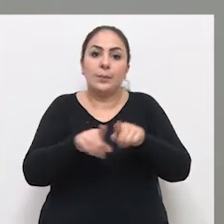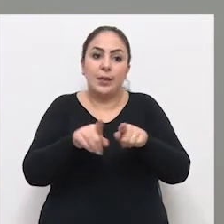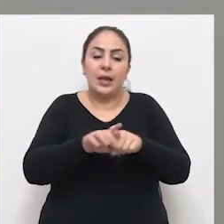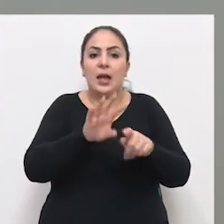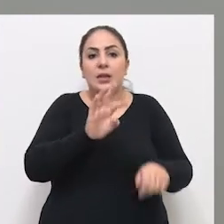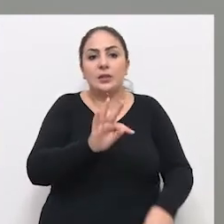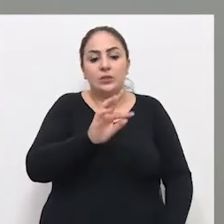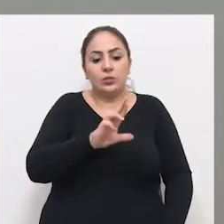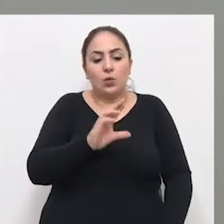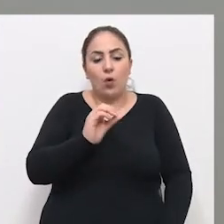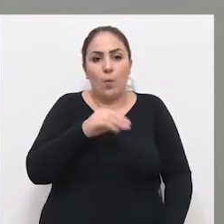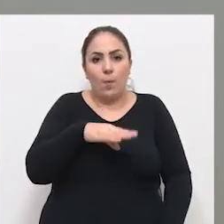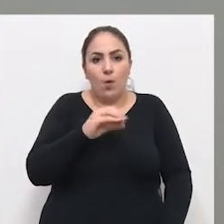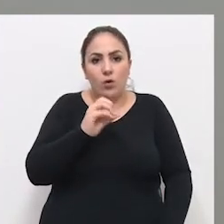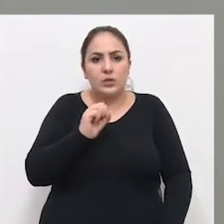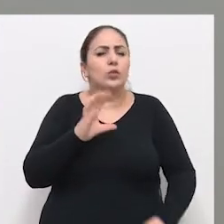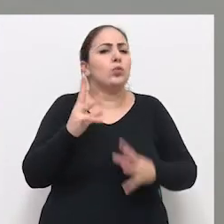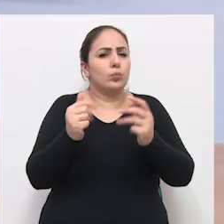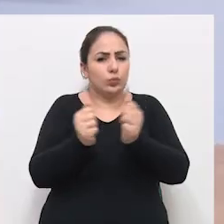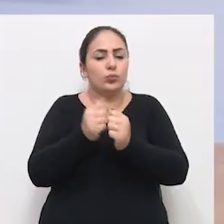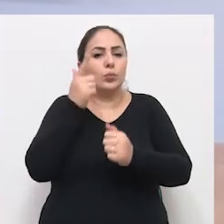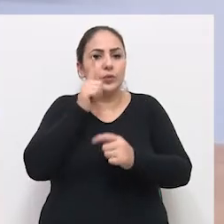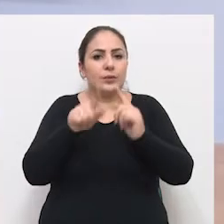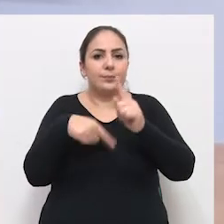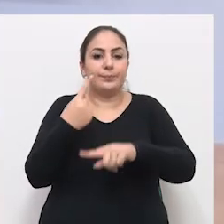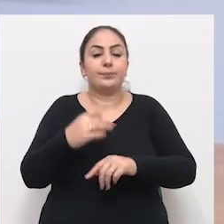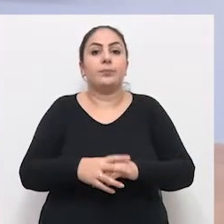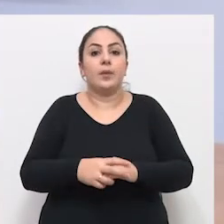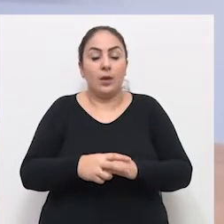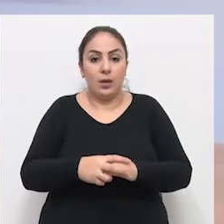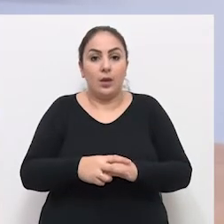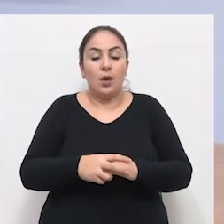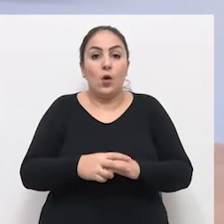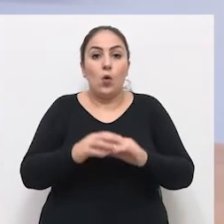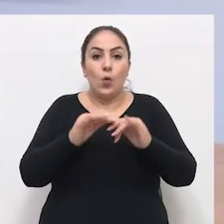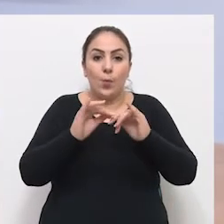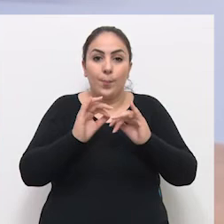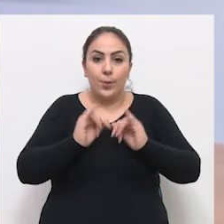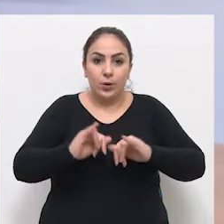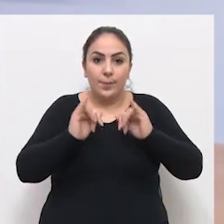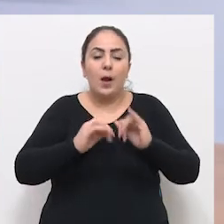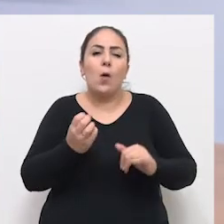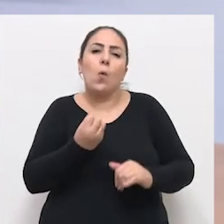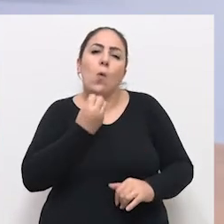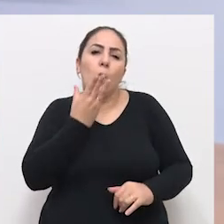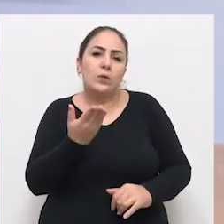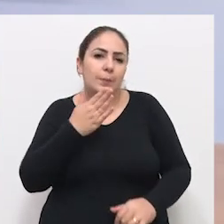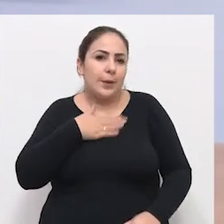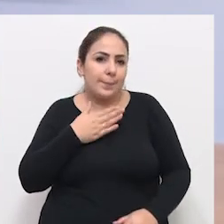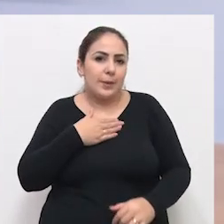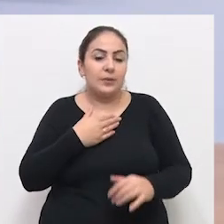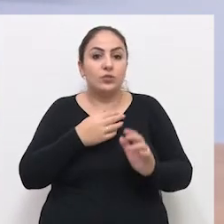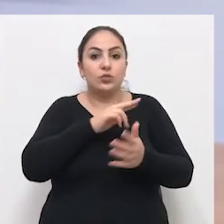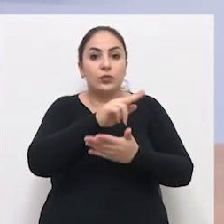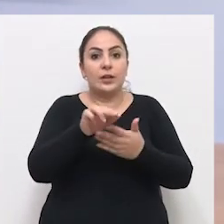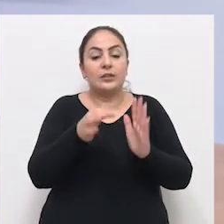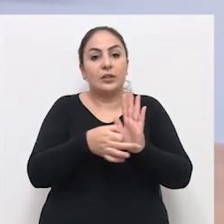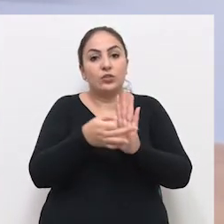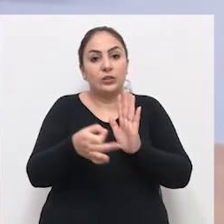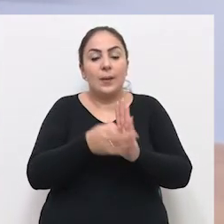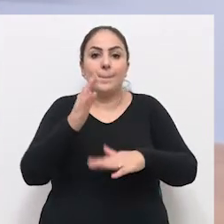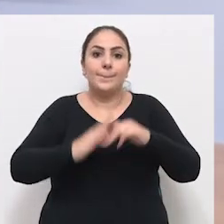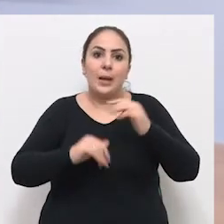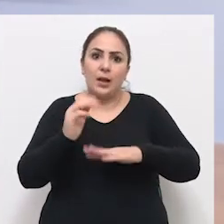venosa profunda, todo mundo sai dessa junto. O programa Conta Pra Mim oferece diversas dicas para a prática